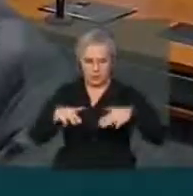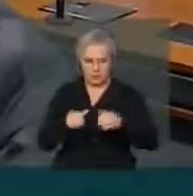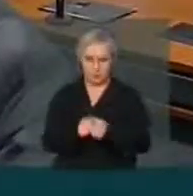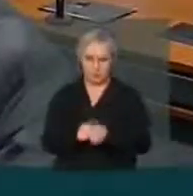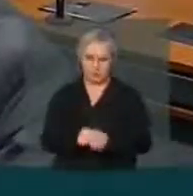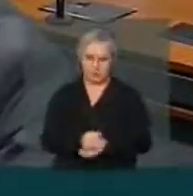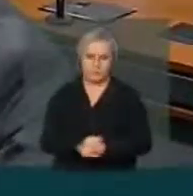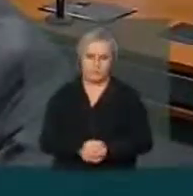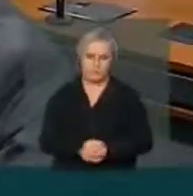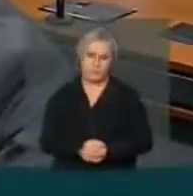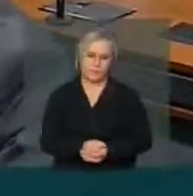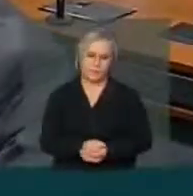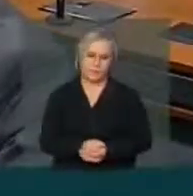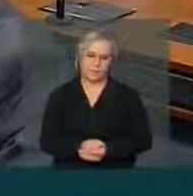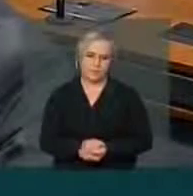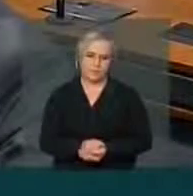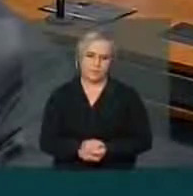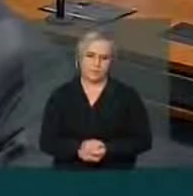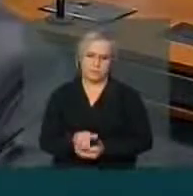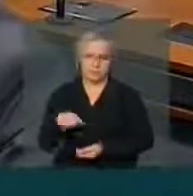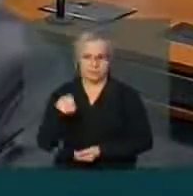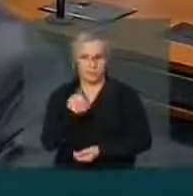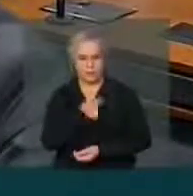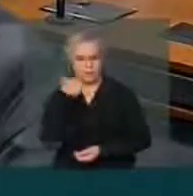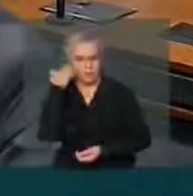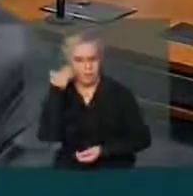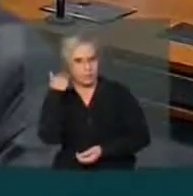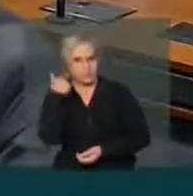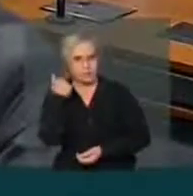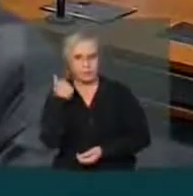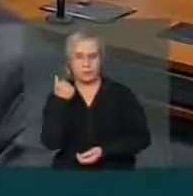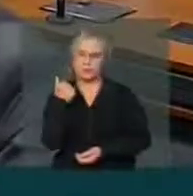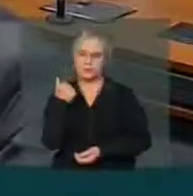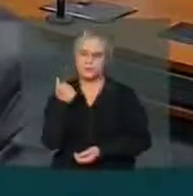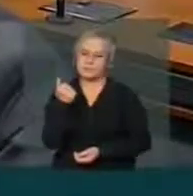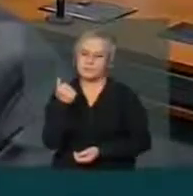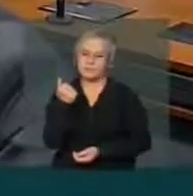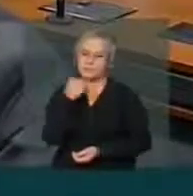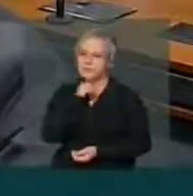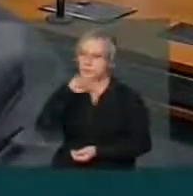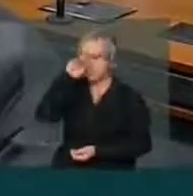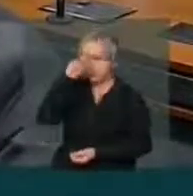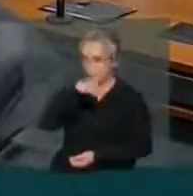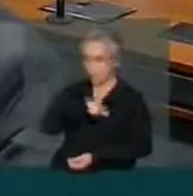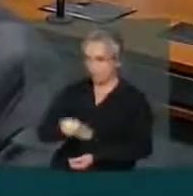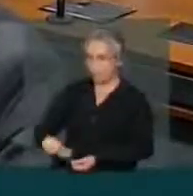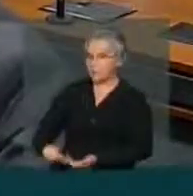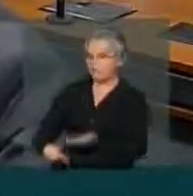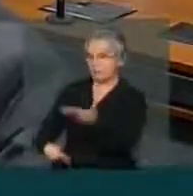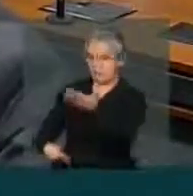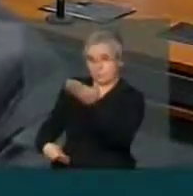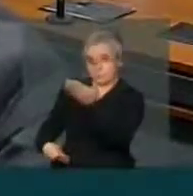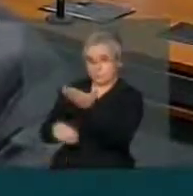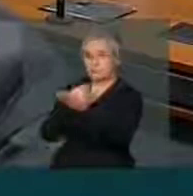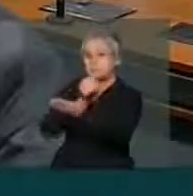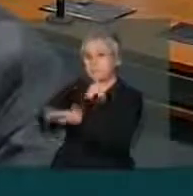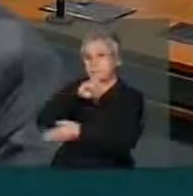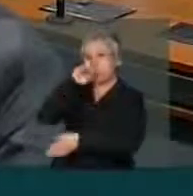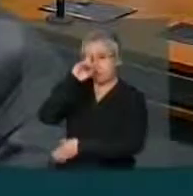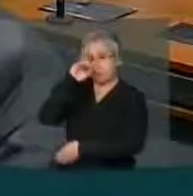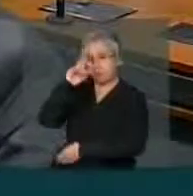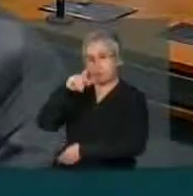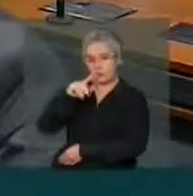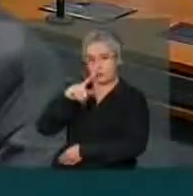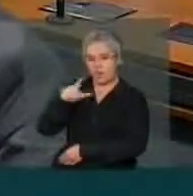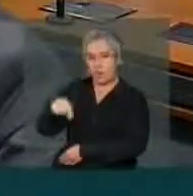E a gente sabe aqui, ministro, Vossa Excelência tem é praticamente